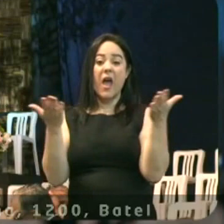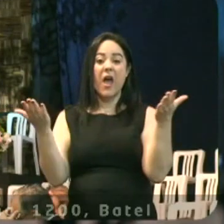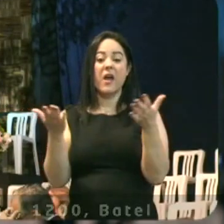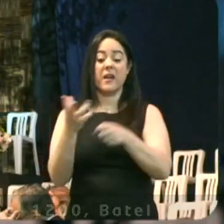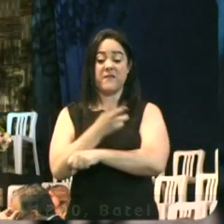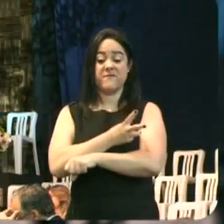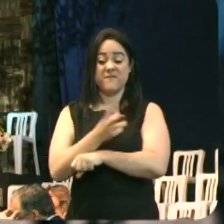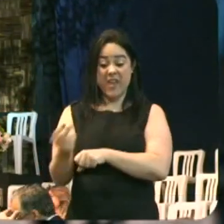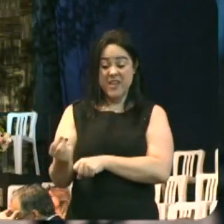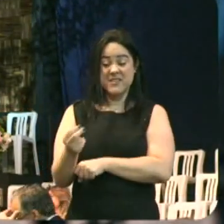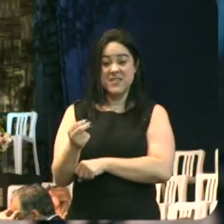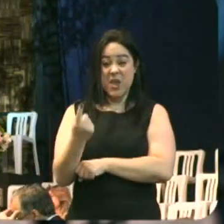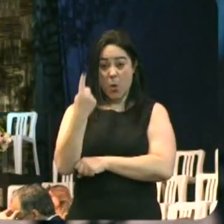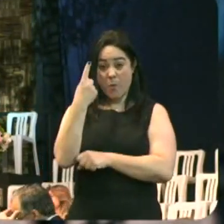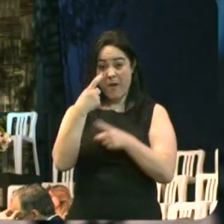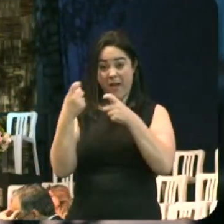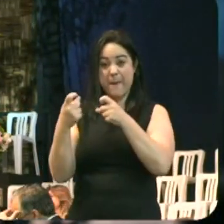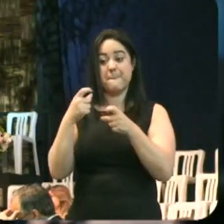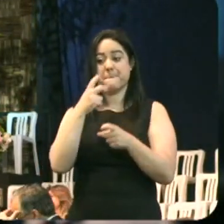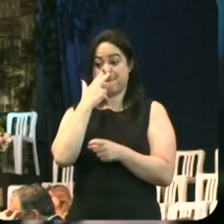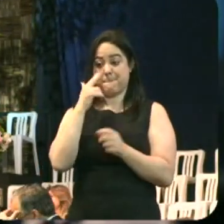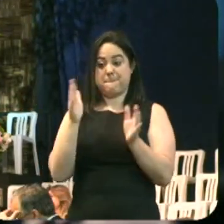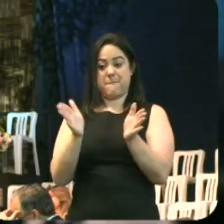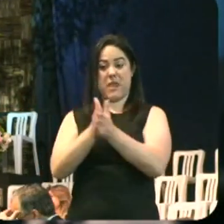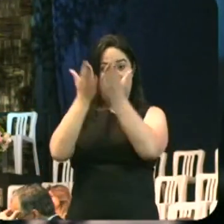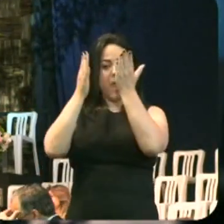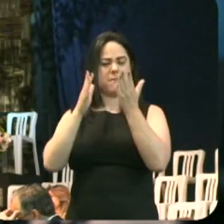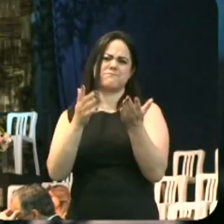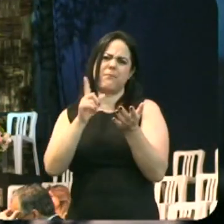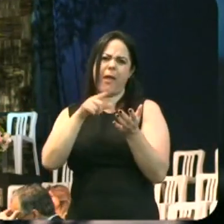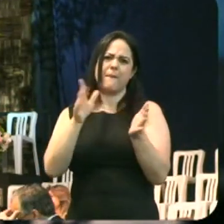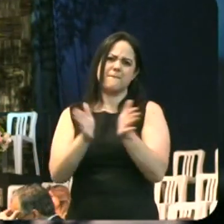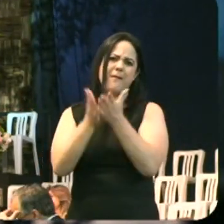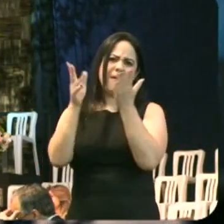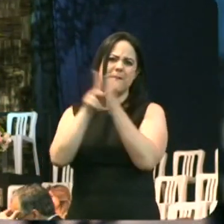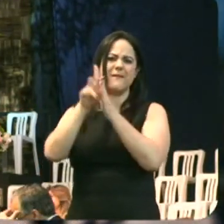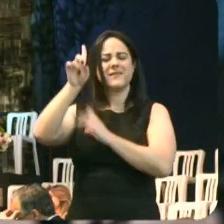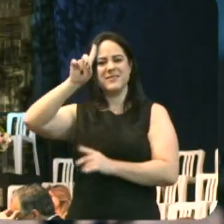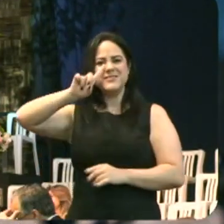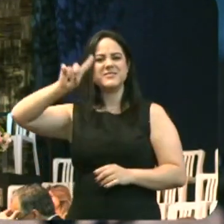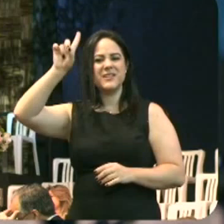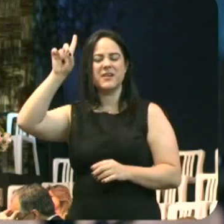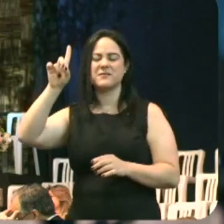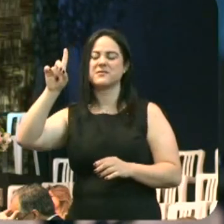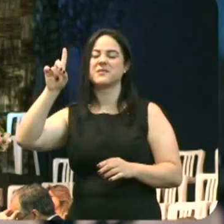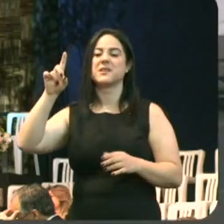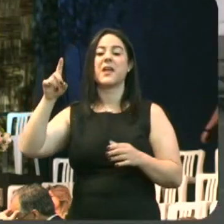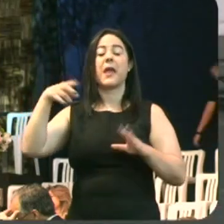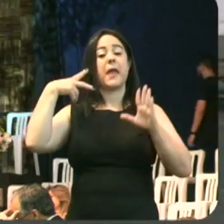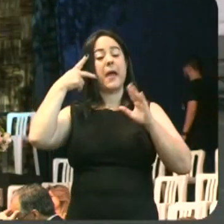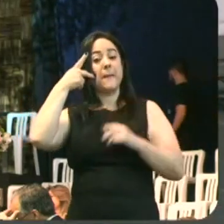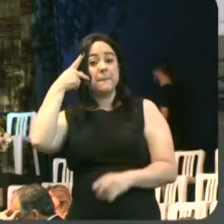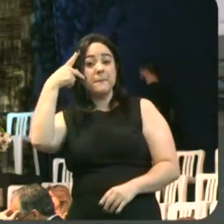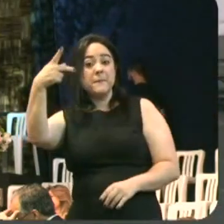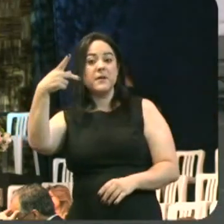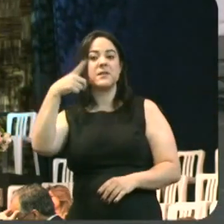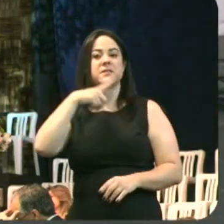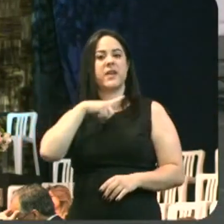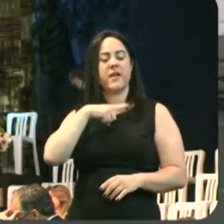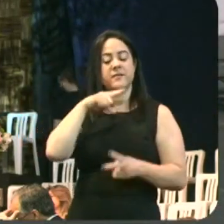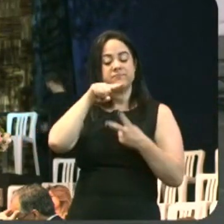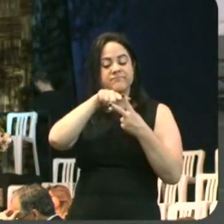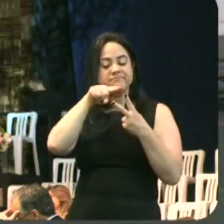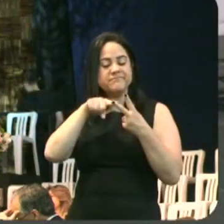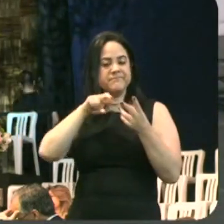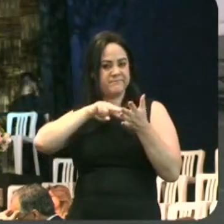um milagre de Deus. Deus vai fazer algo extraordinário. E essa profecia, ela tinha um duplo